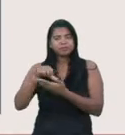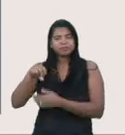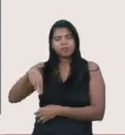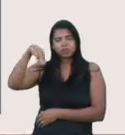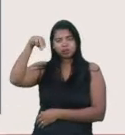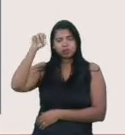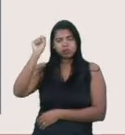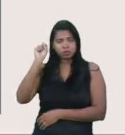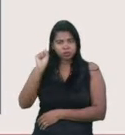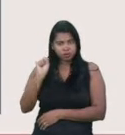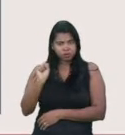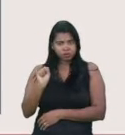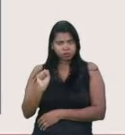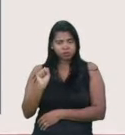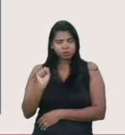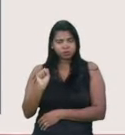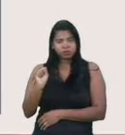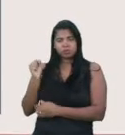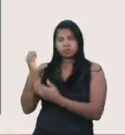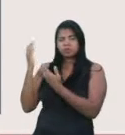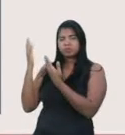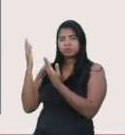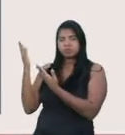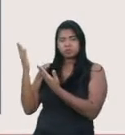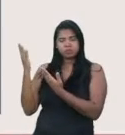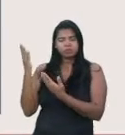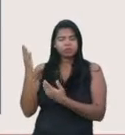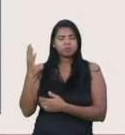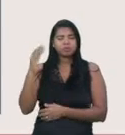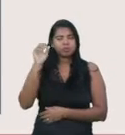sul, sendo a aurora boreal no polo norte e a